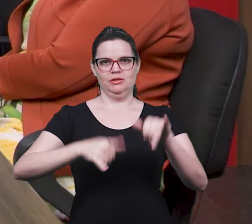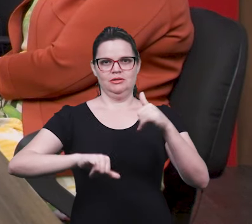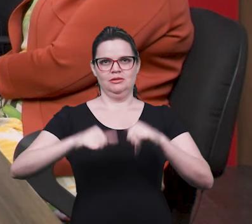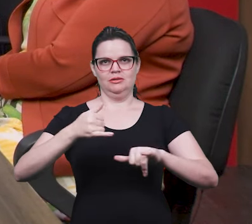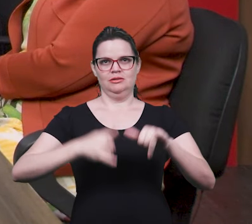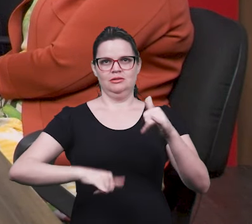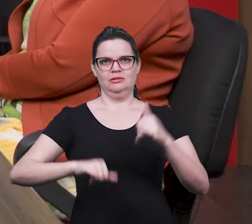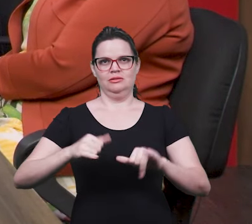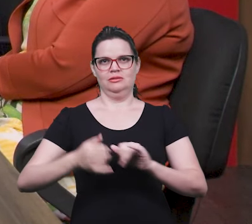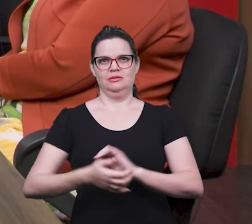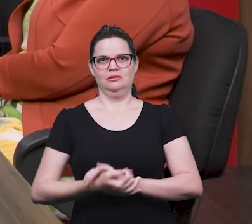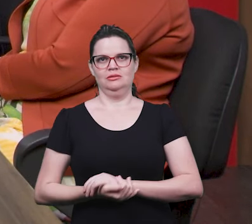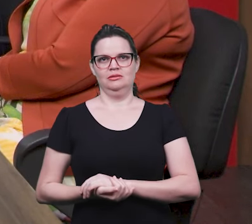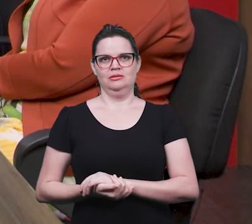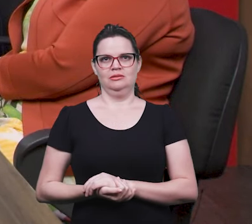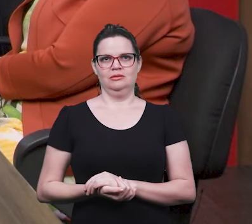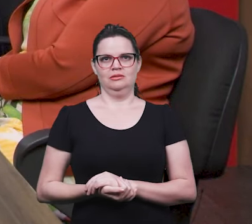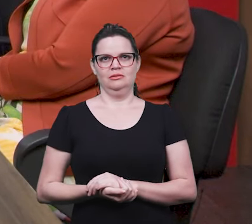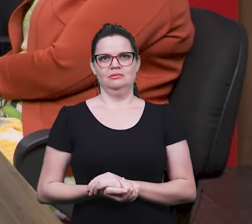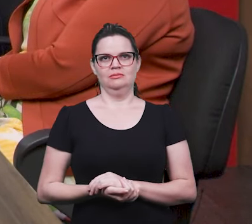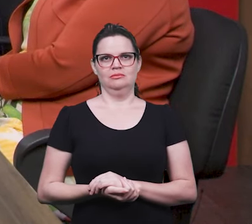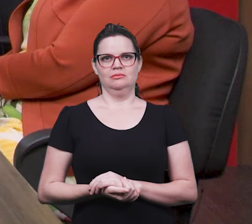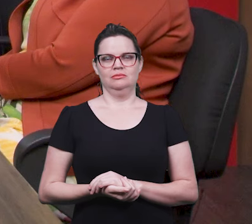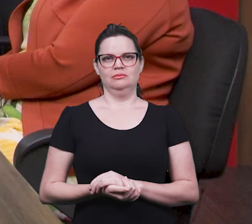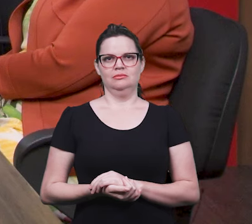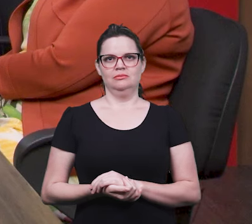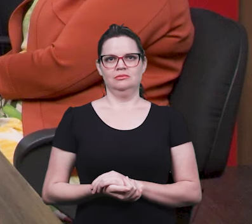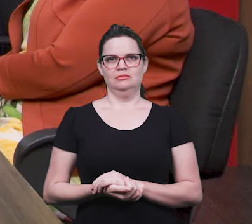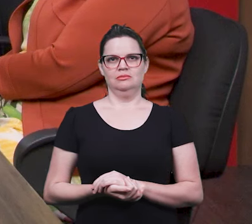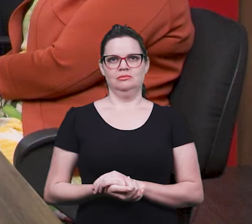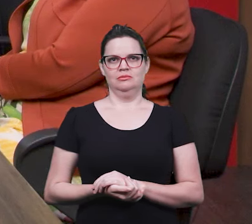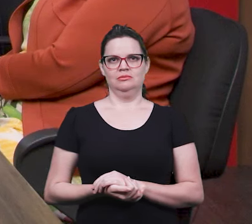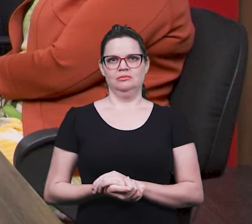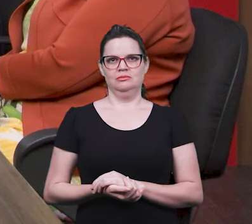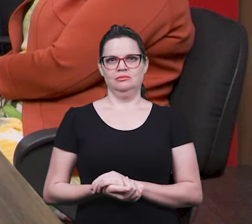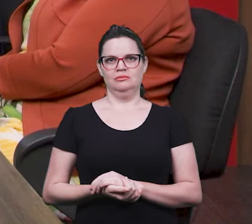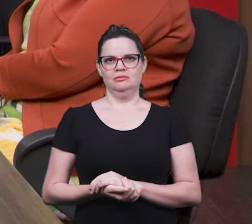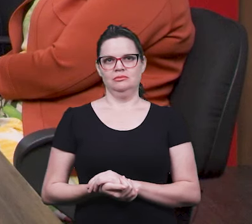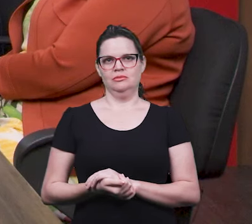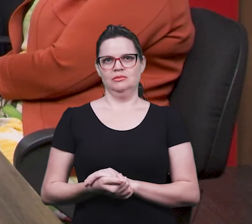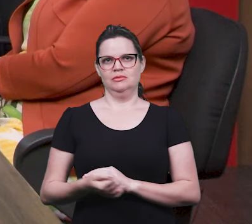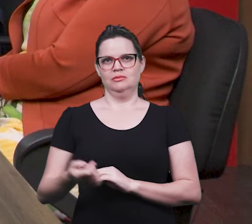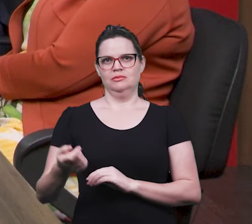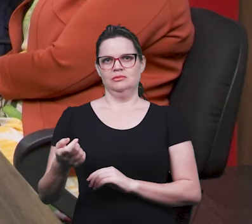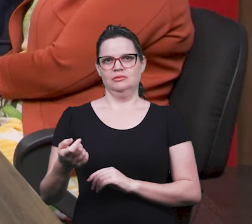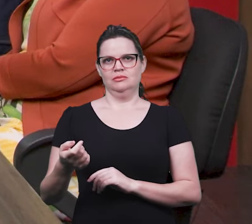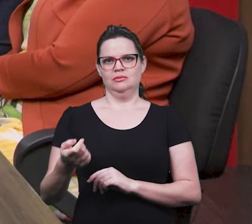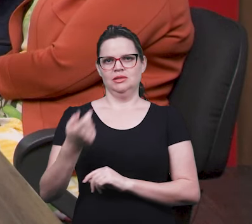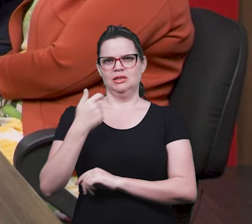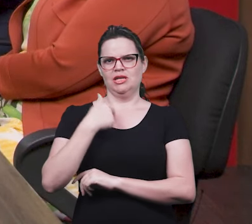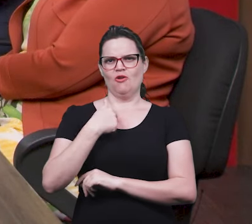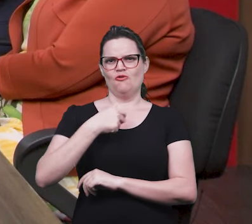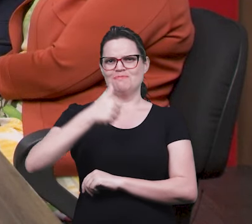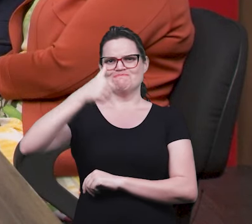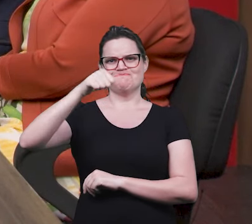um arraso. E o meu professor fez assim, me